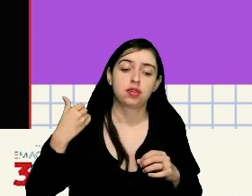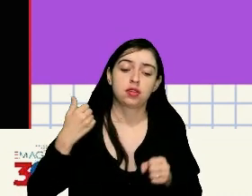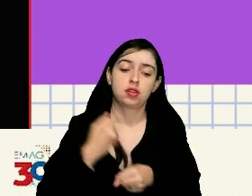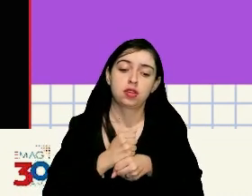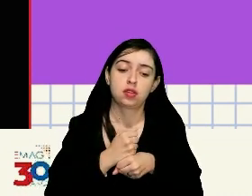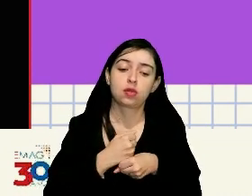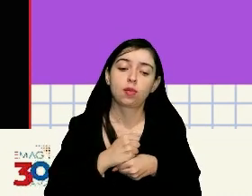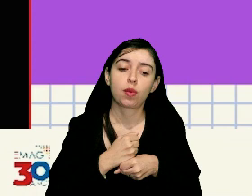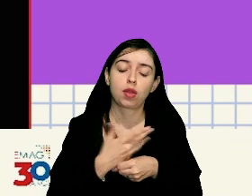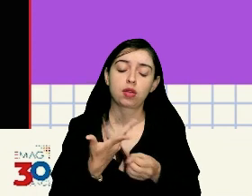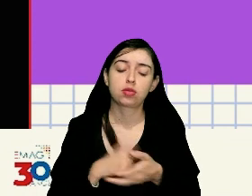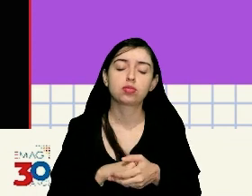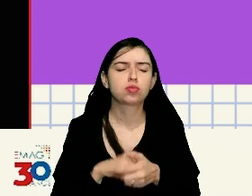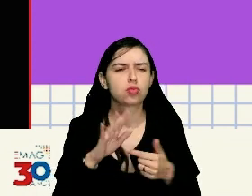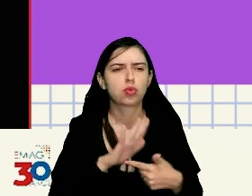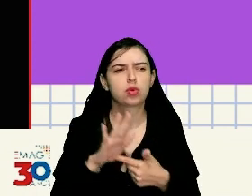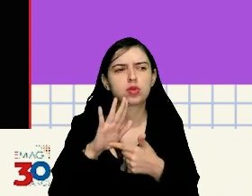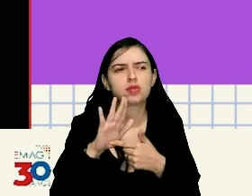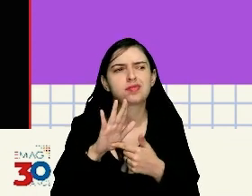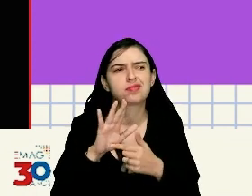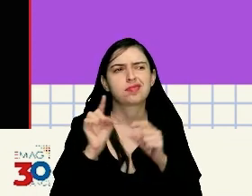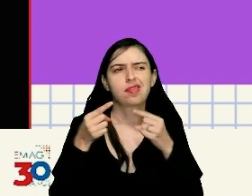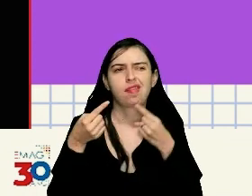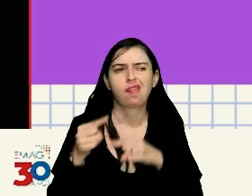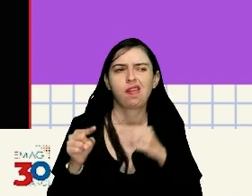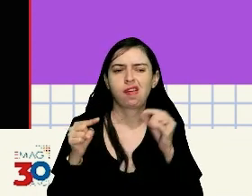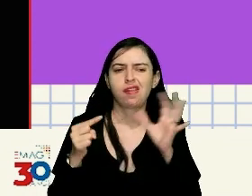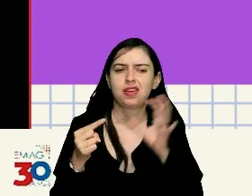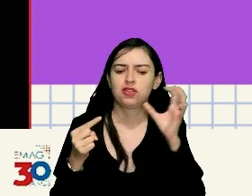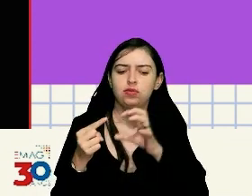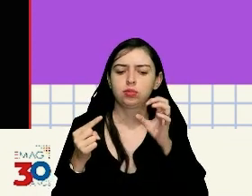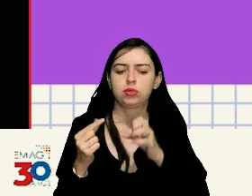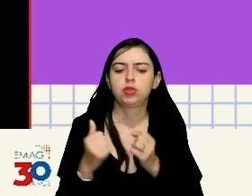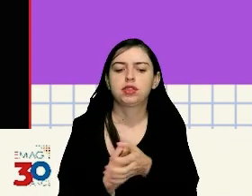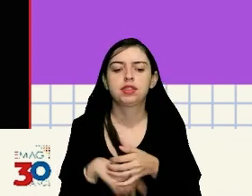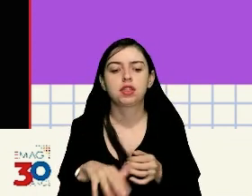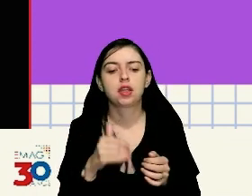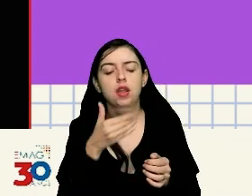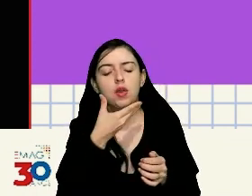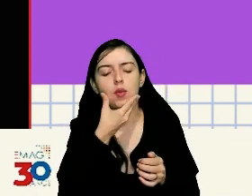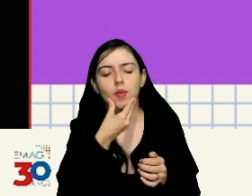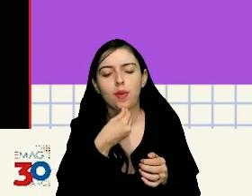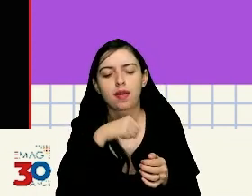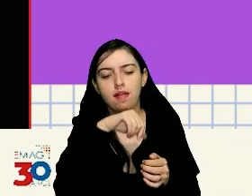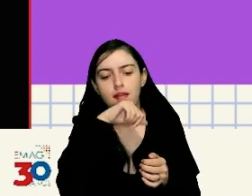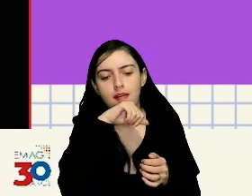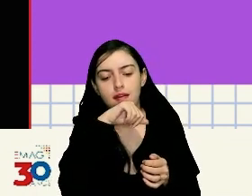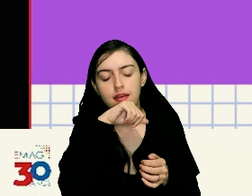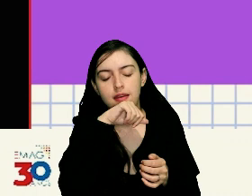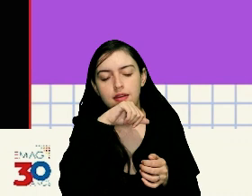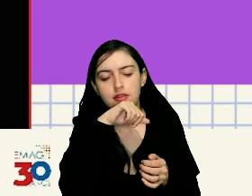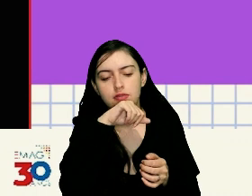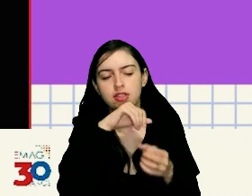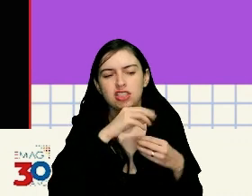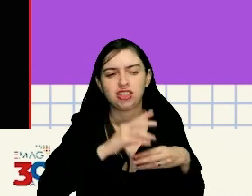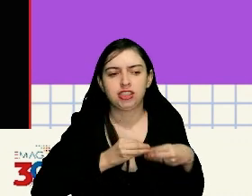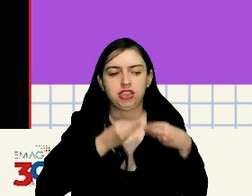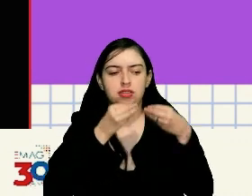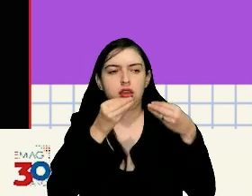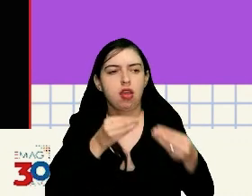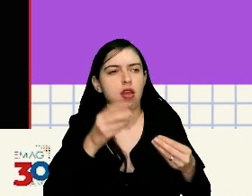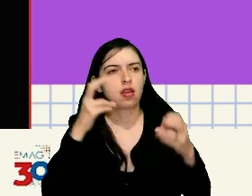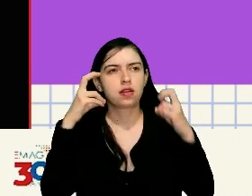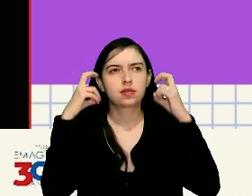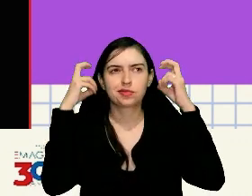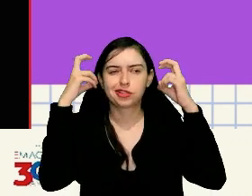ele influencia, ele impacta na nossa paternidade. Porque o machismo, ele tem sobrecarregado mentalmente, fisicamente